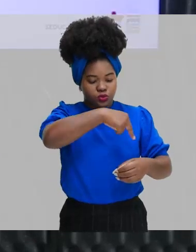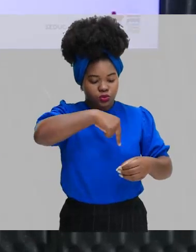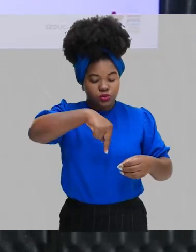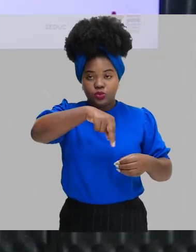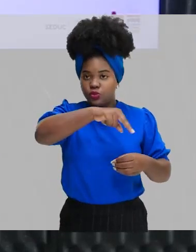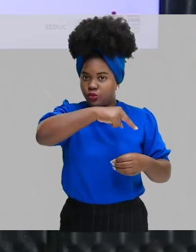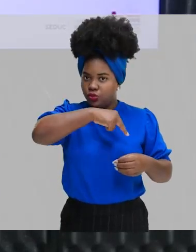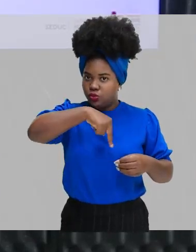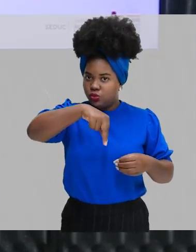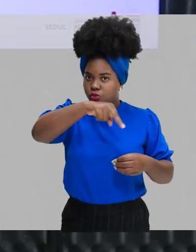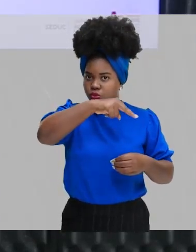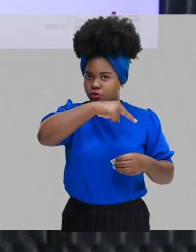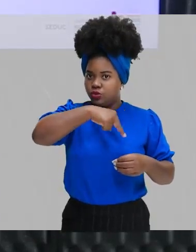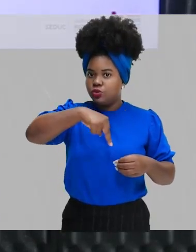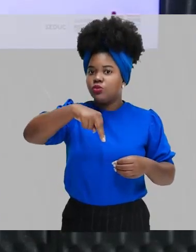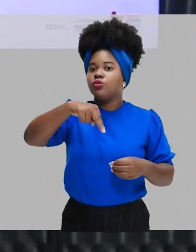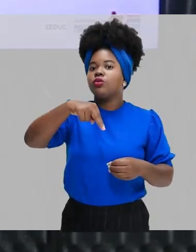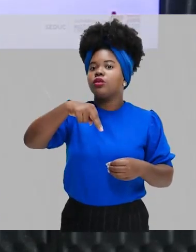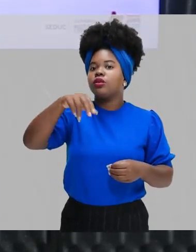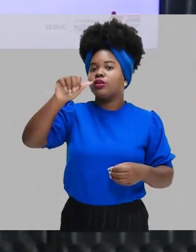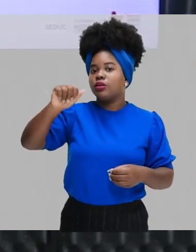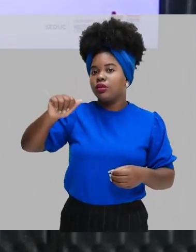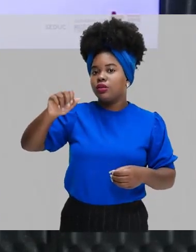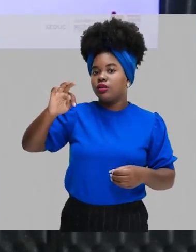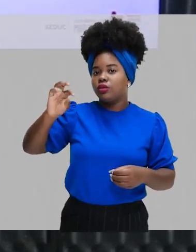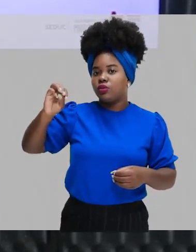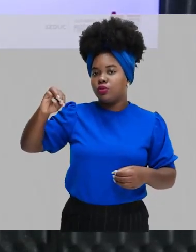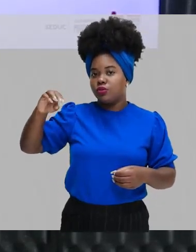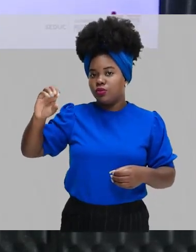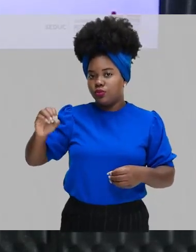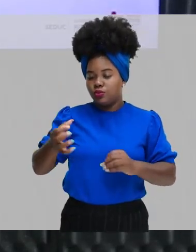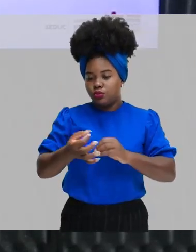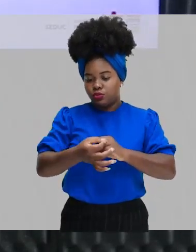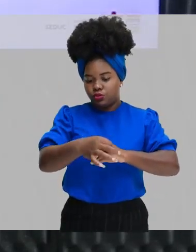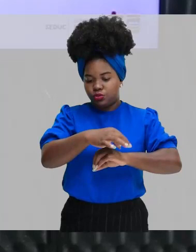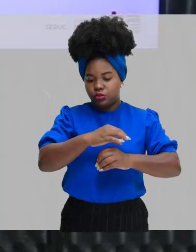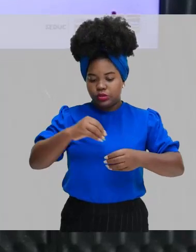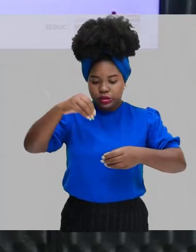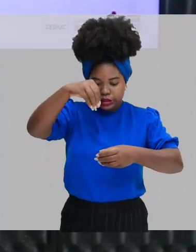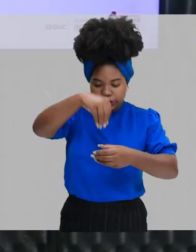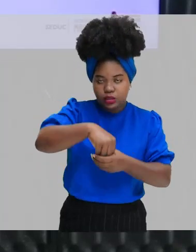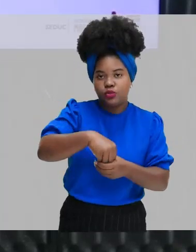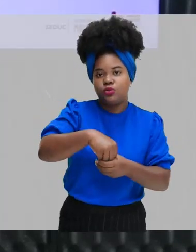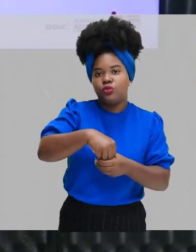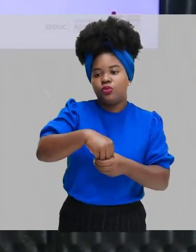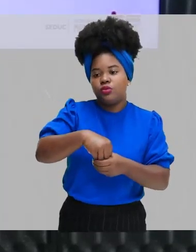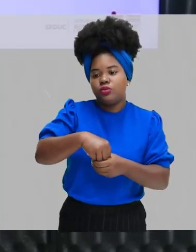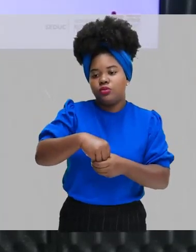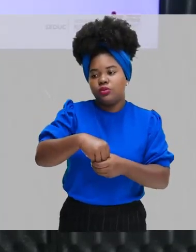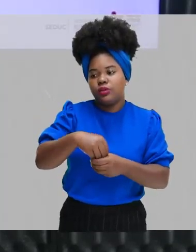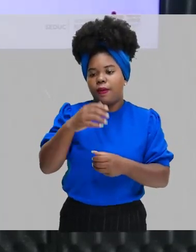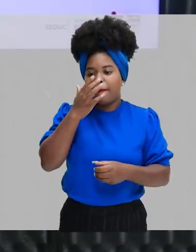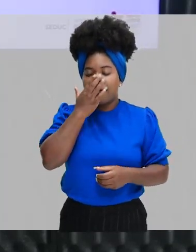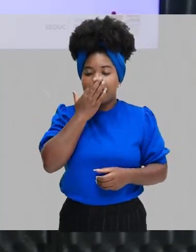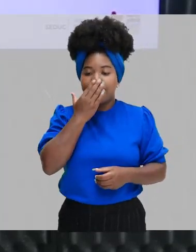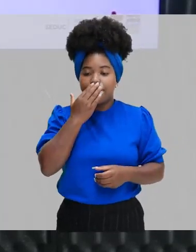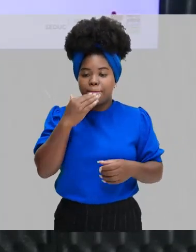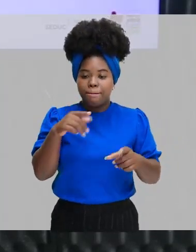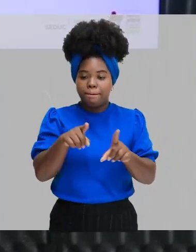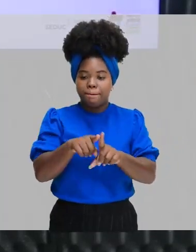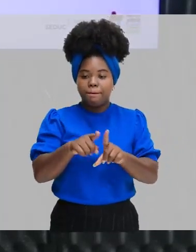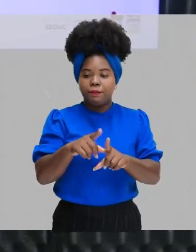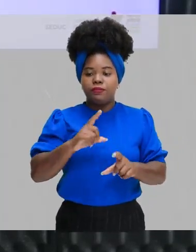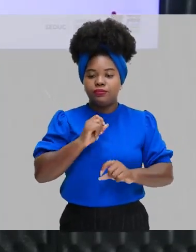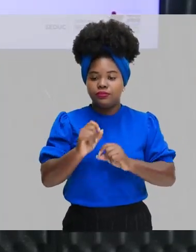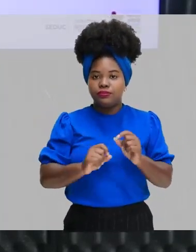fenômenos nucleares que vão acontecer dentro do núcleo do átomo e nós vamos ter emissão de partículas